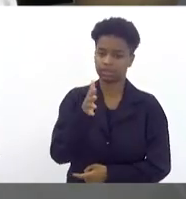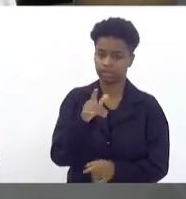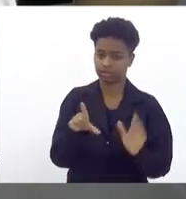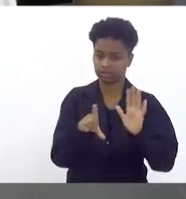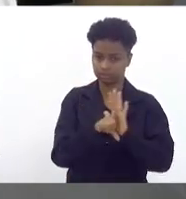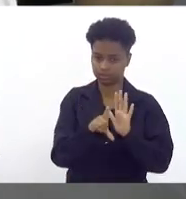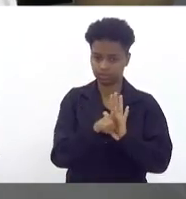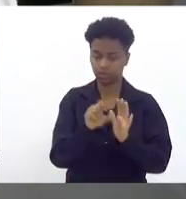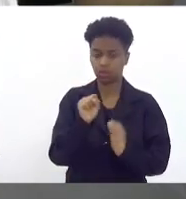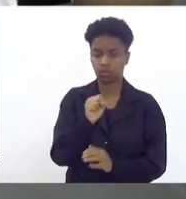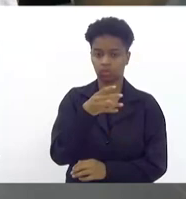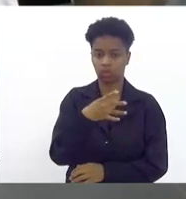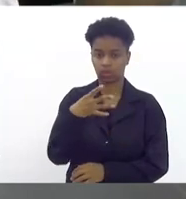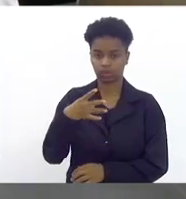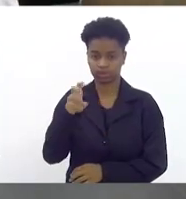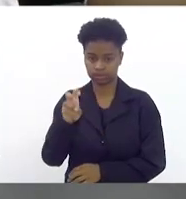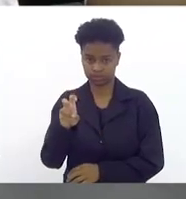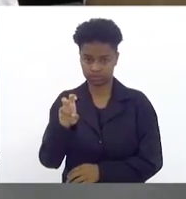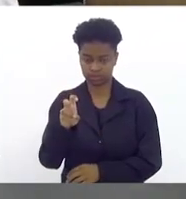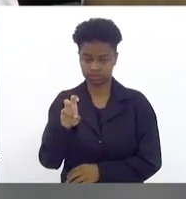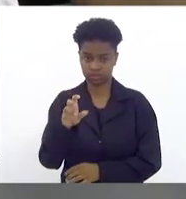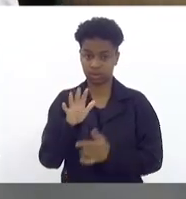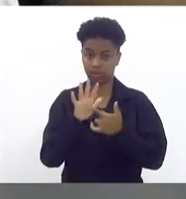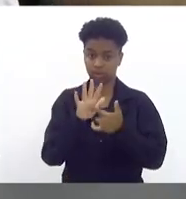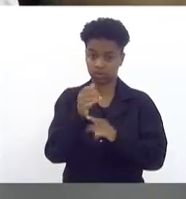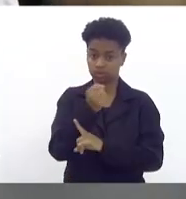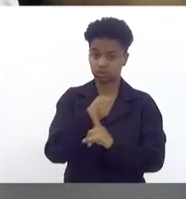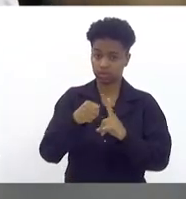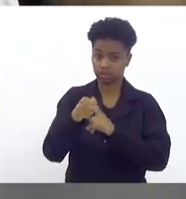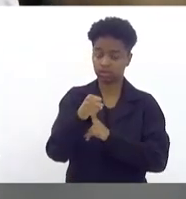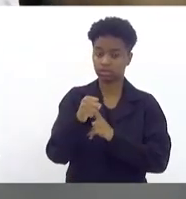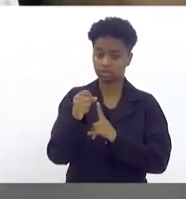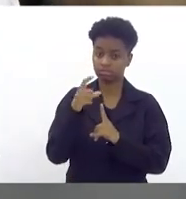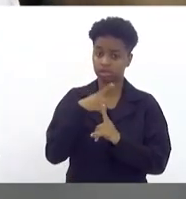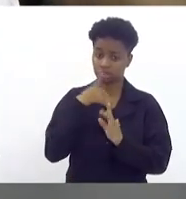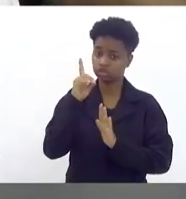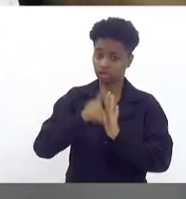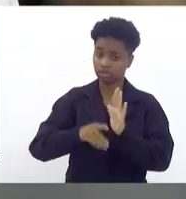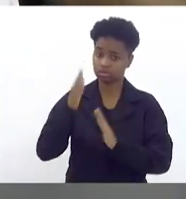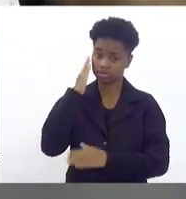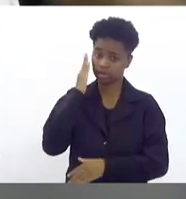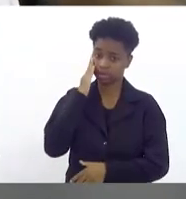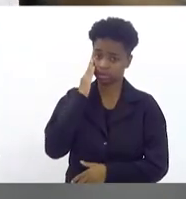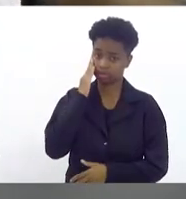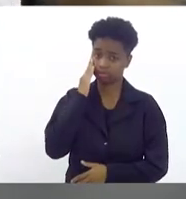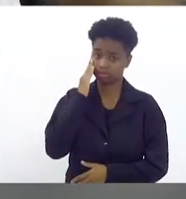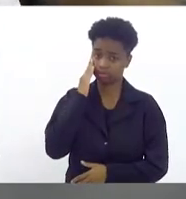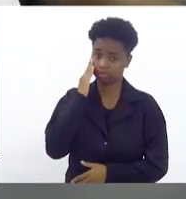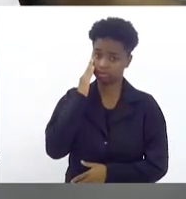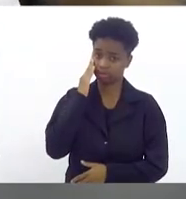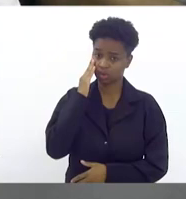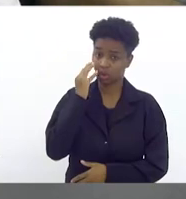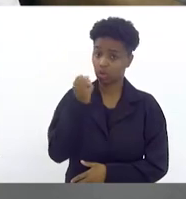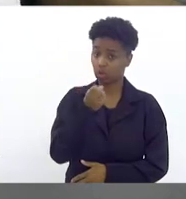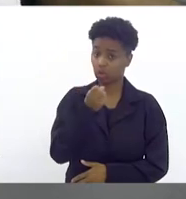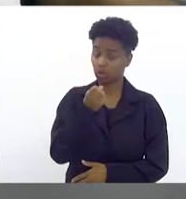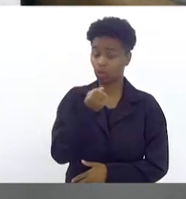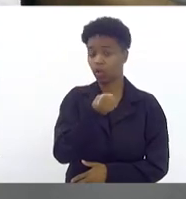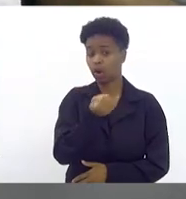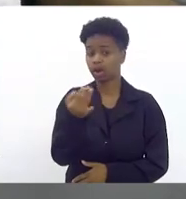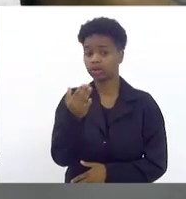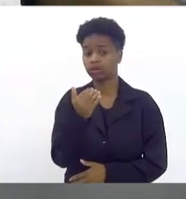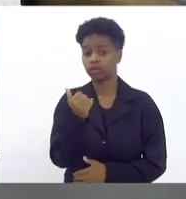8445, que determina que a sociedade tem que saber afinal, qual foi o tamanho do